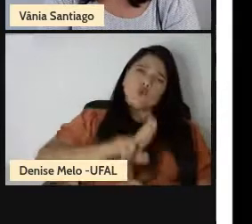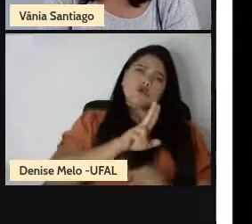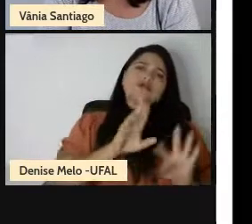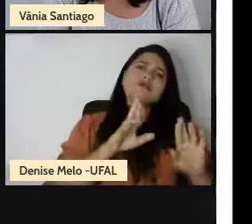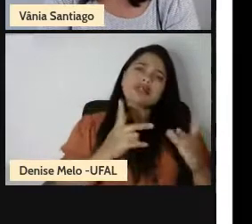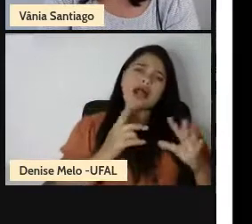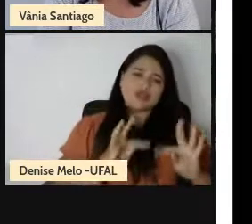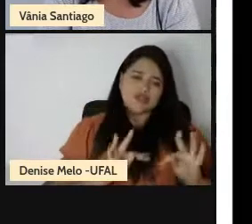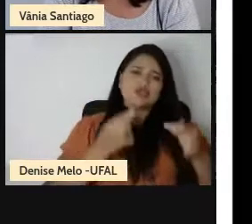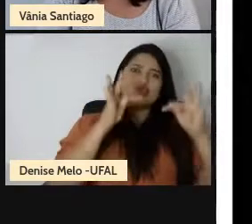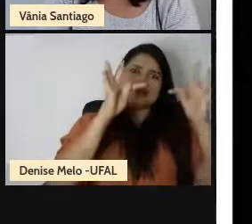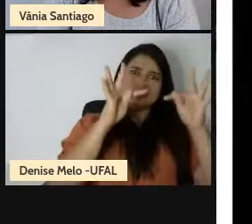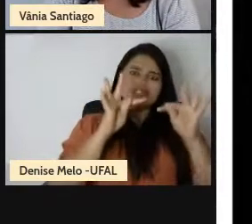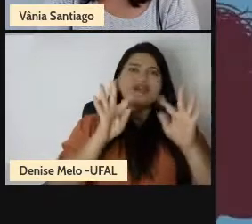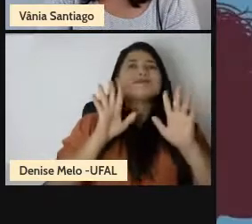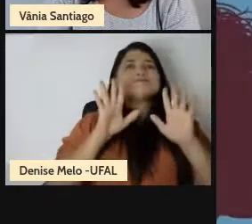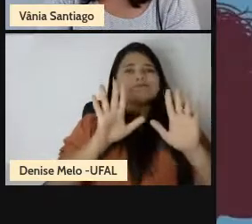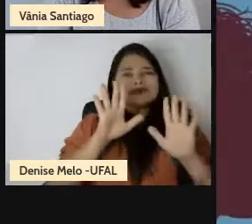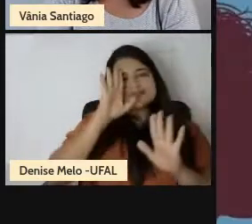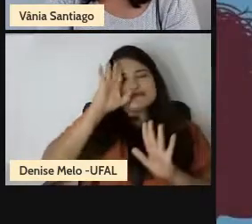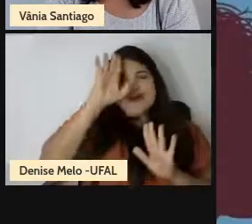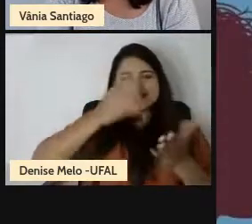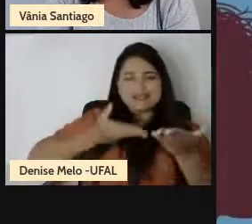da interação entre pessoas. Pode passar.